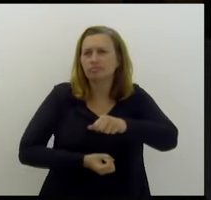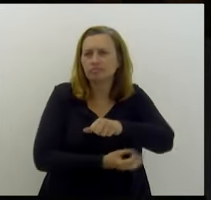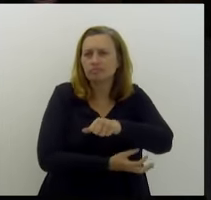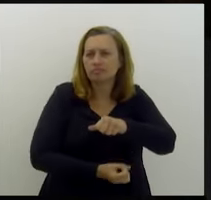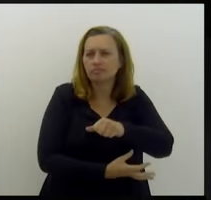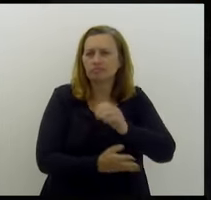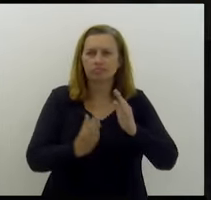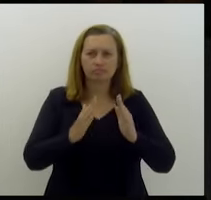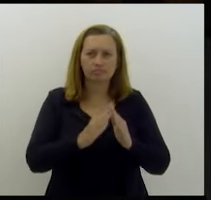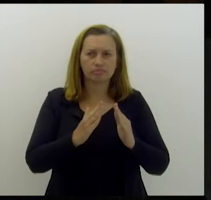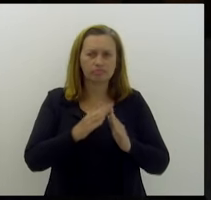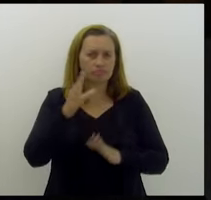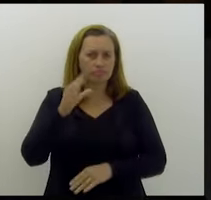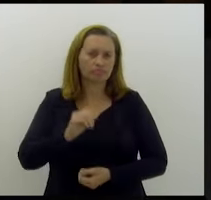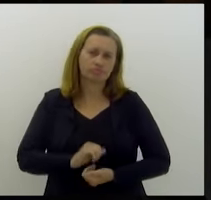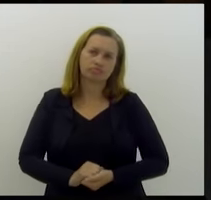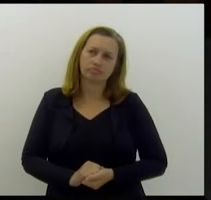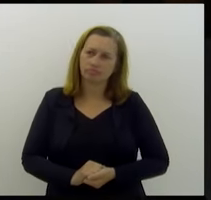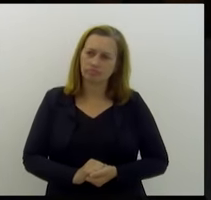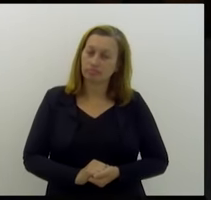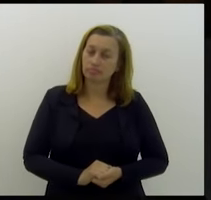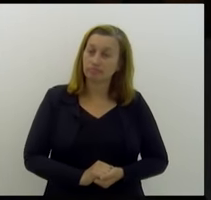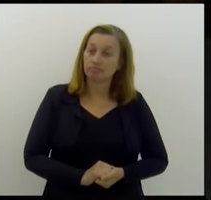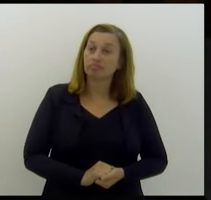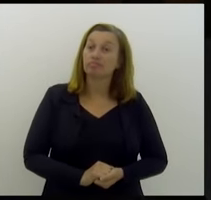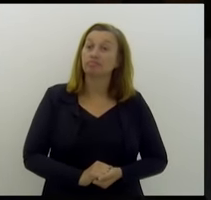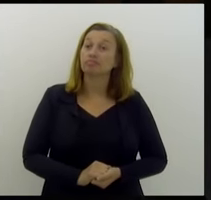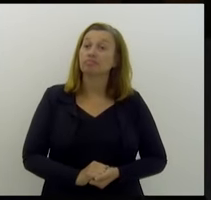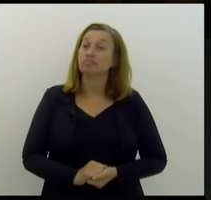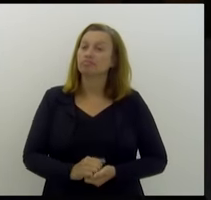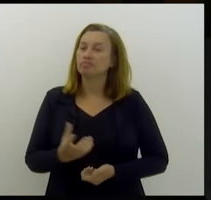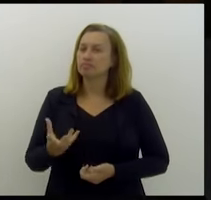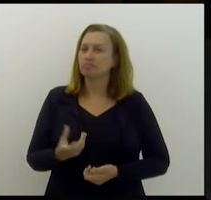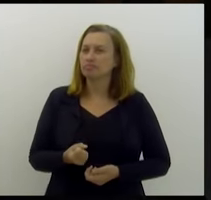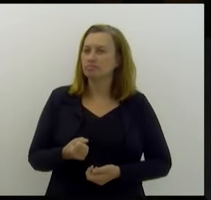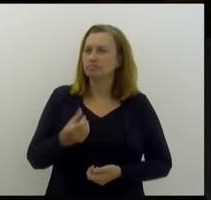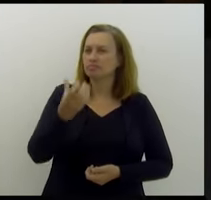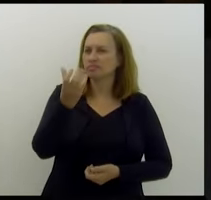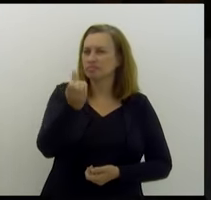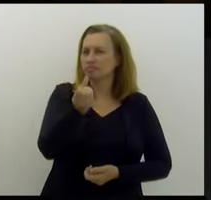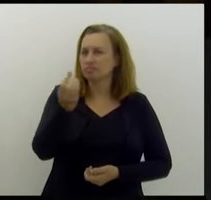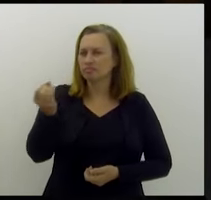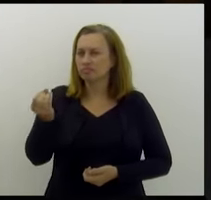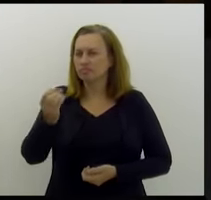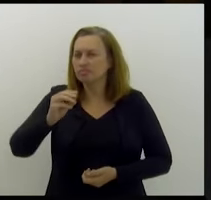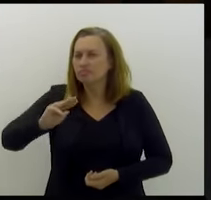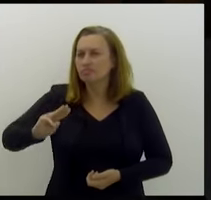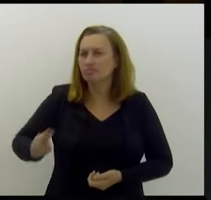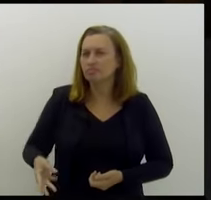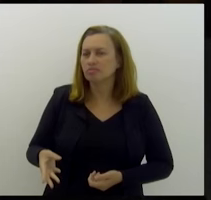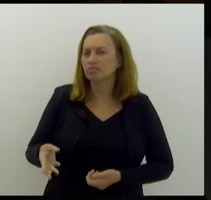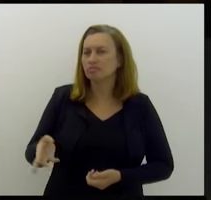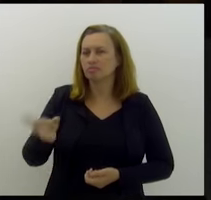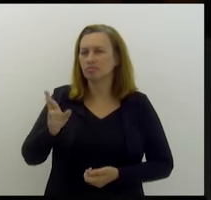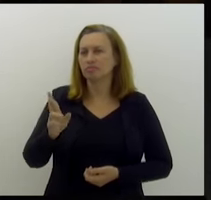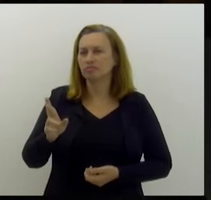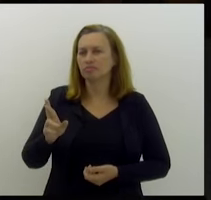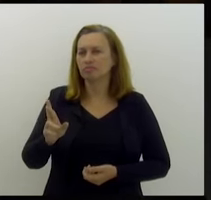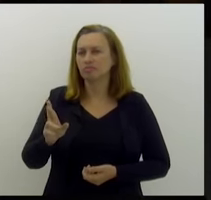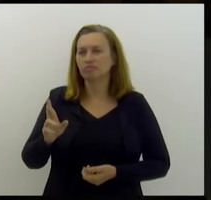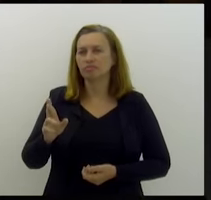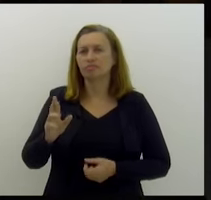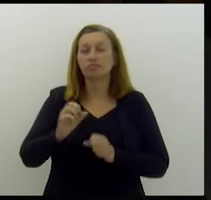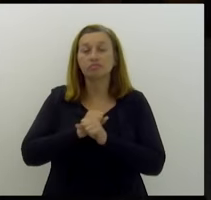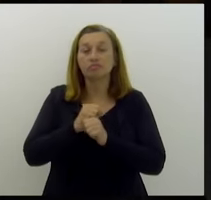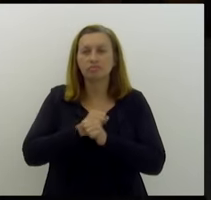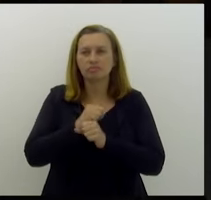habitação de interesse social é um fundo que deveria receber cerca de 600 milhões deais por ano que a gente acabou de renová-lo